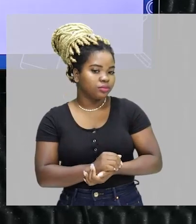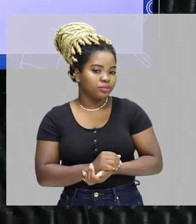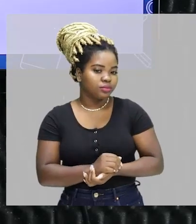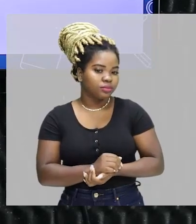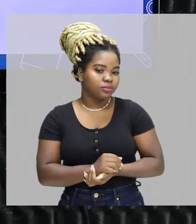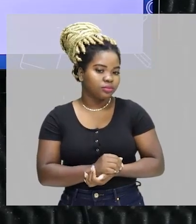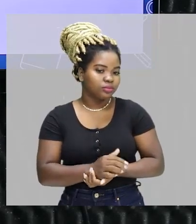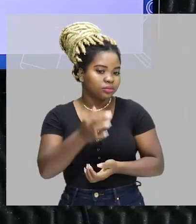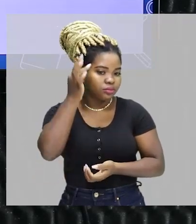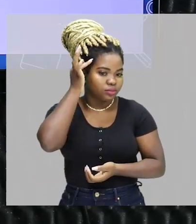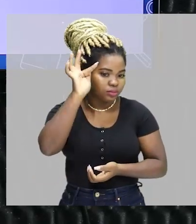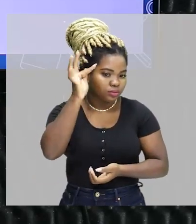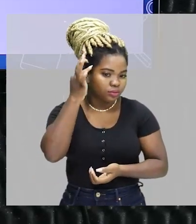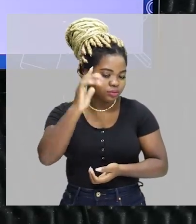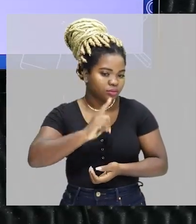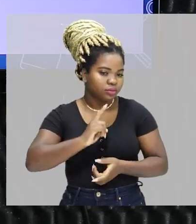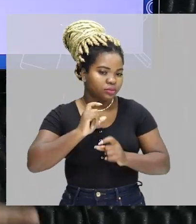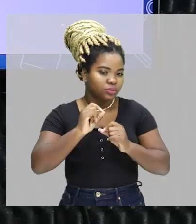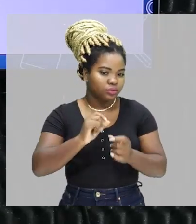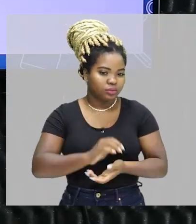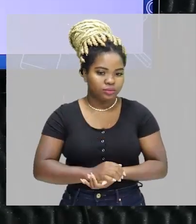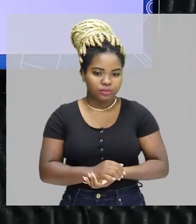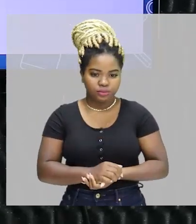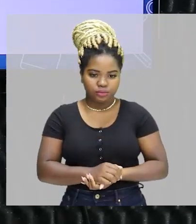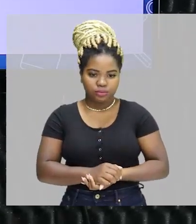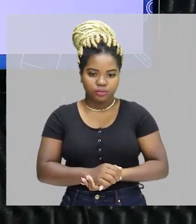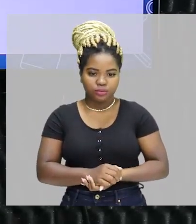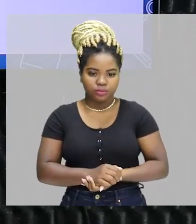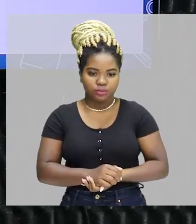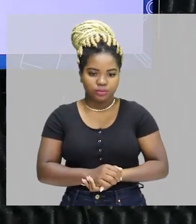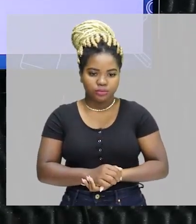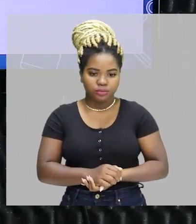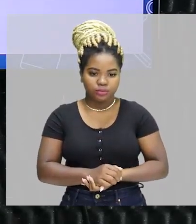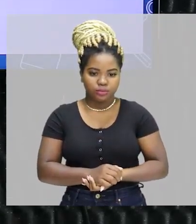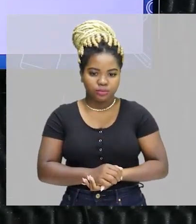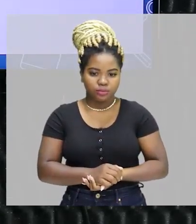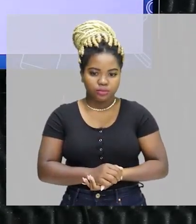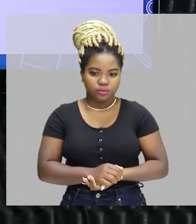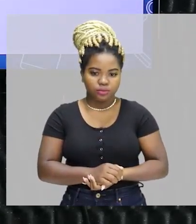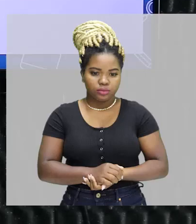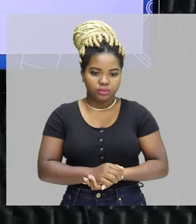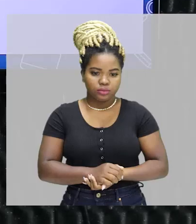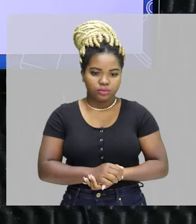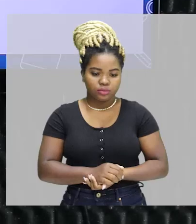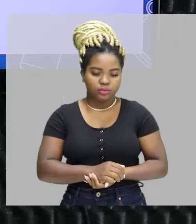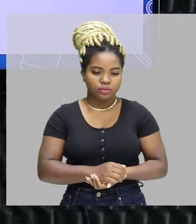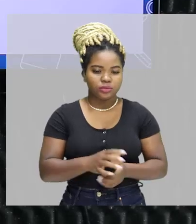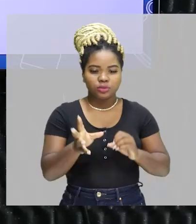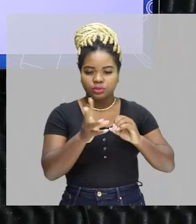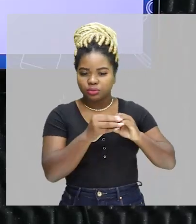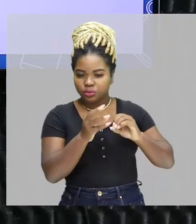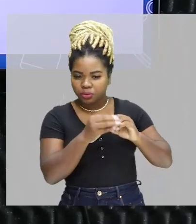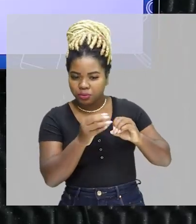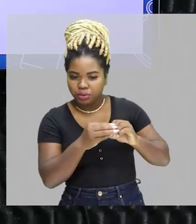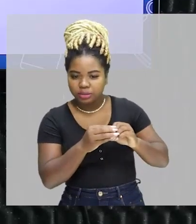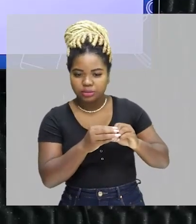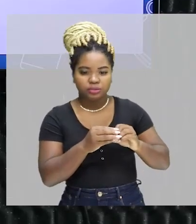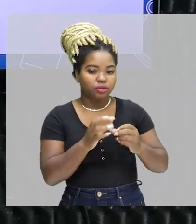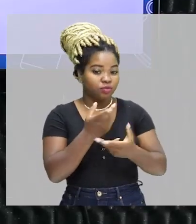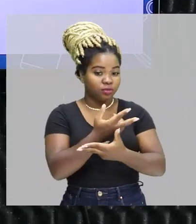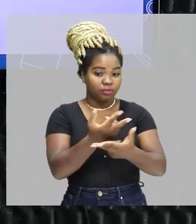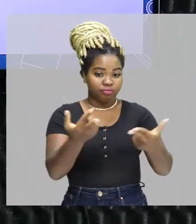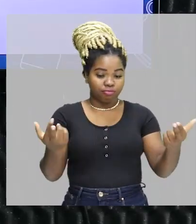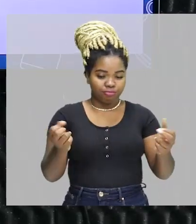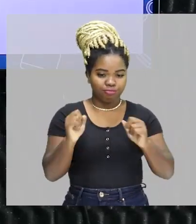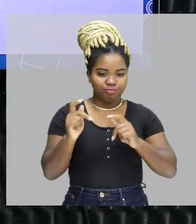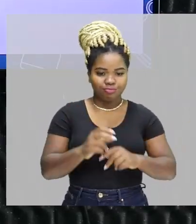filosofia, ela tem, claro, em suas origens, a nossa querida filosofia, muitos conhecimentos abrangentes, tá percebendo?